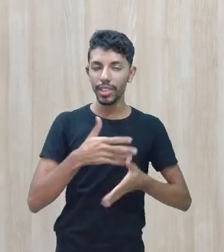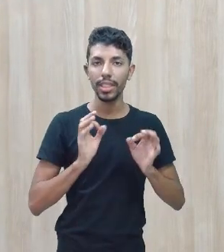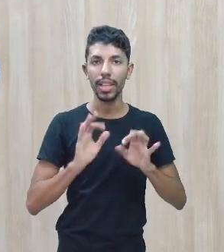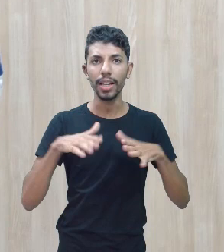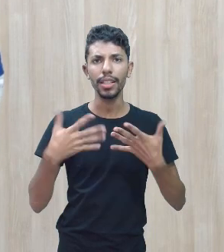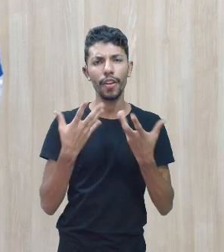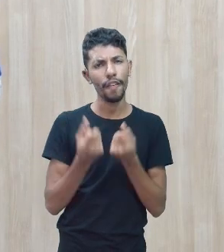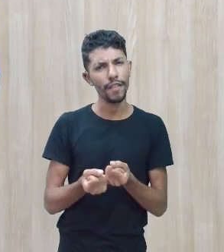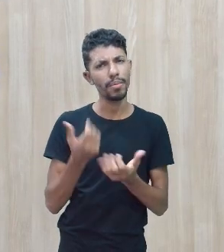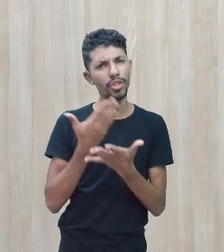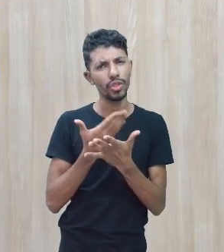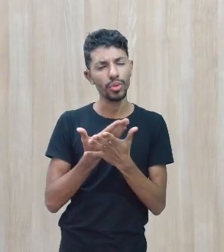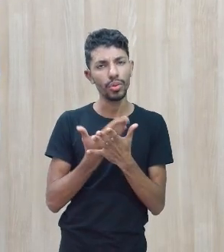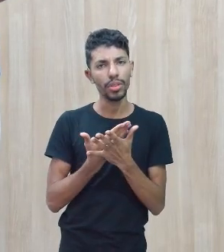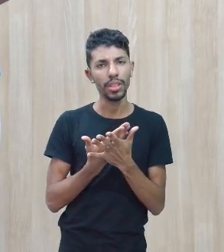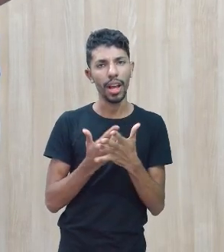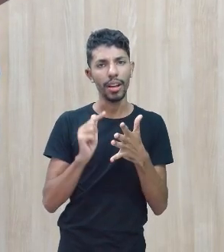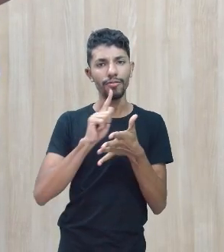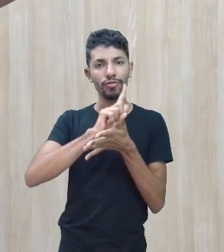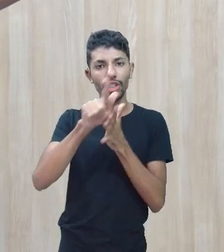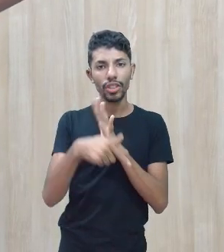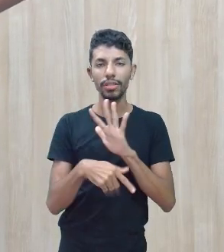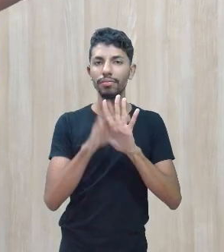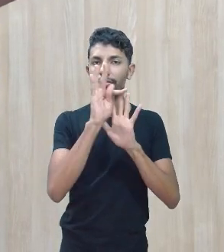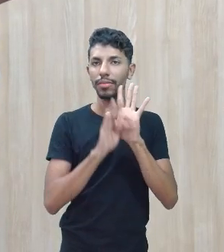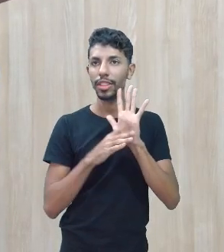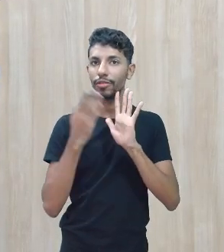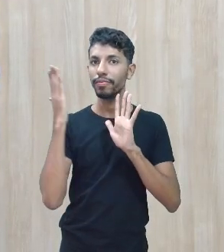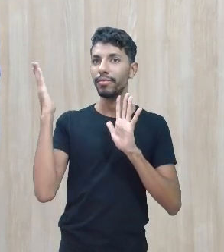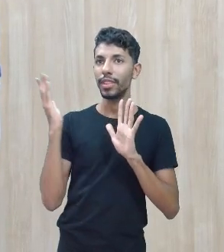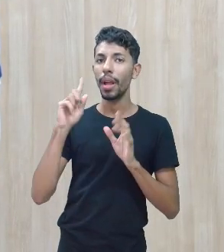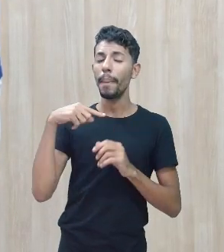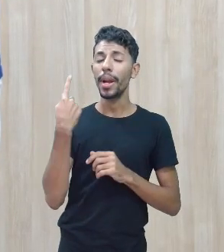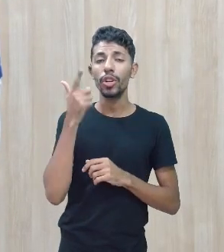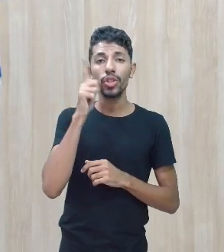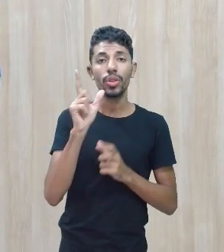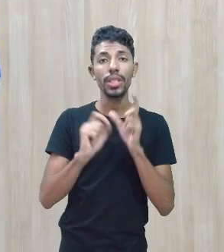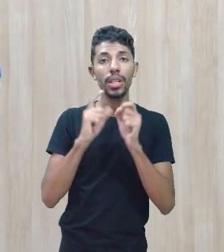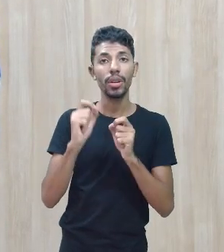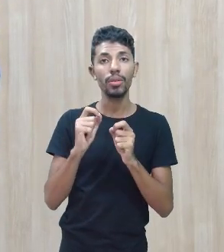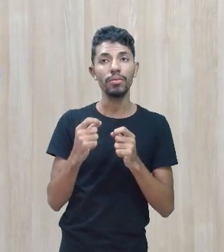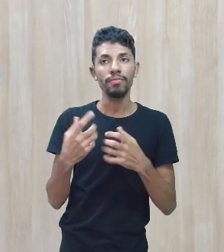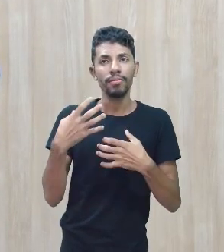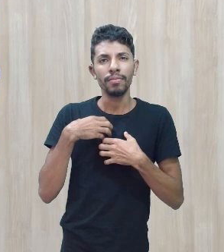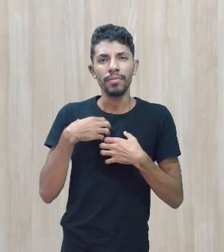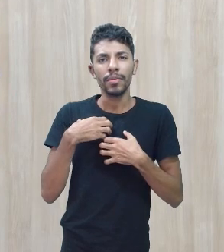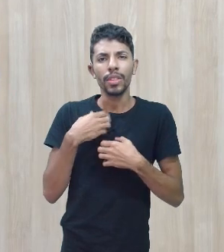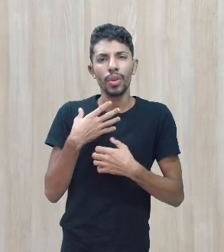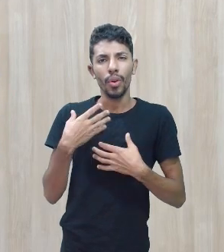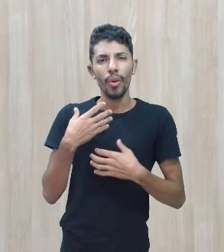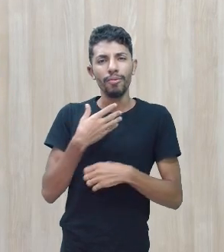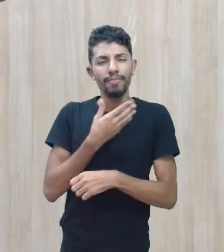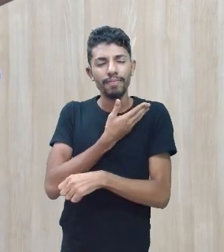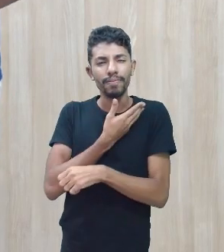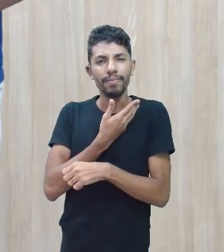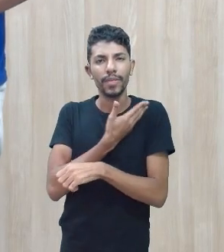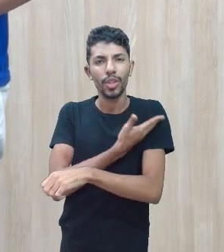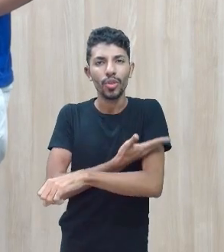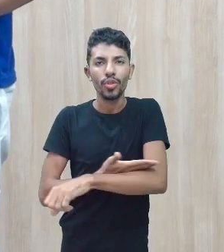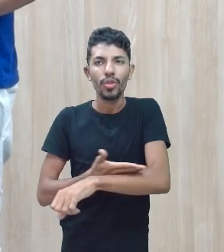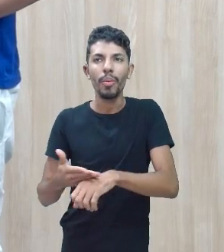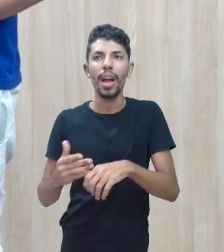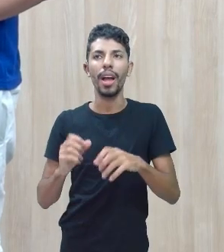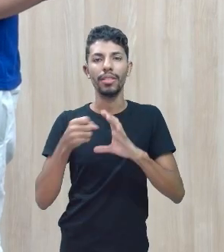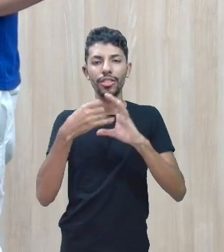esse gênero textual para poder a gente estar familiarizado com as características dele e daí você